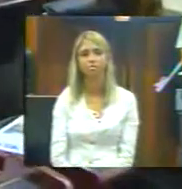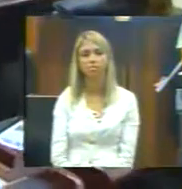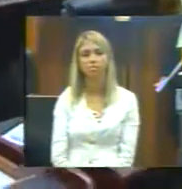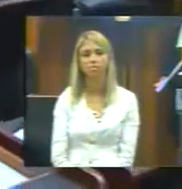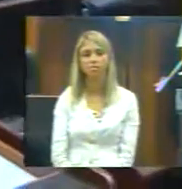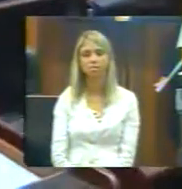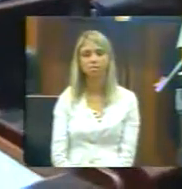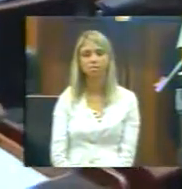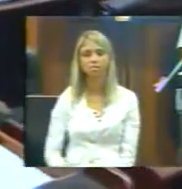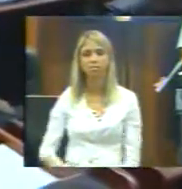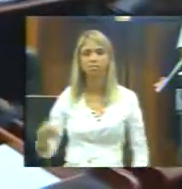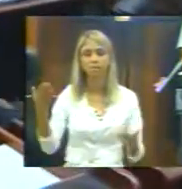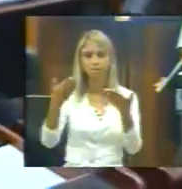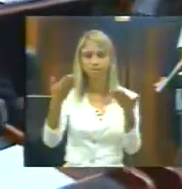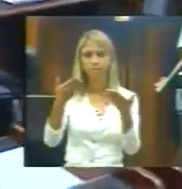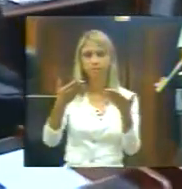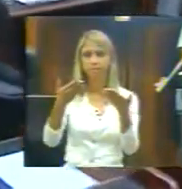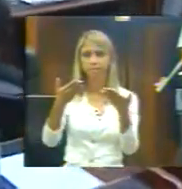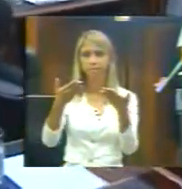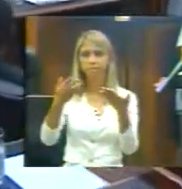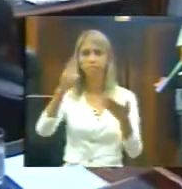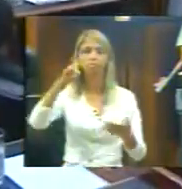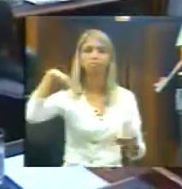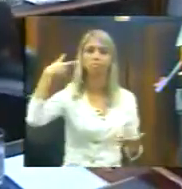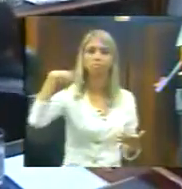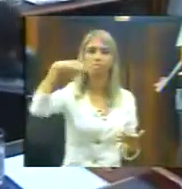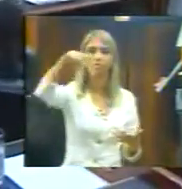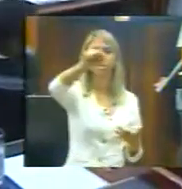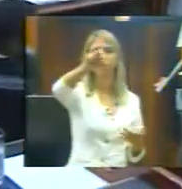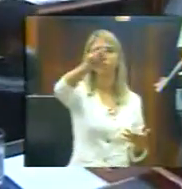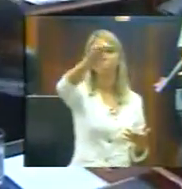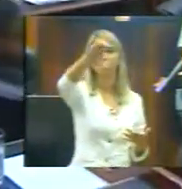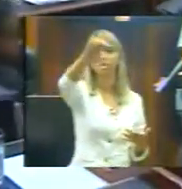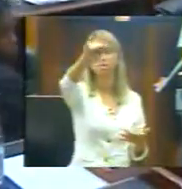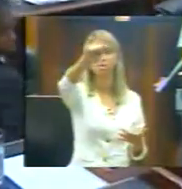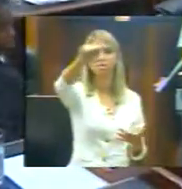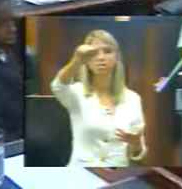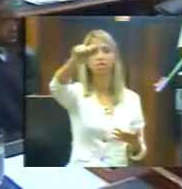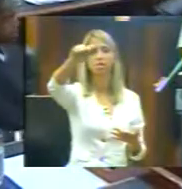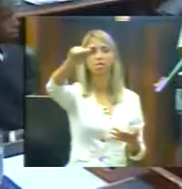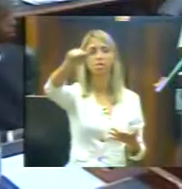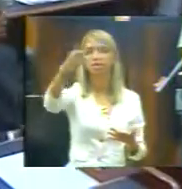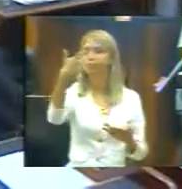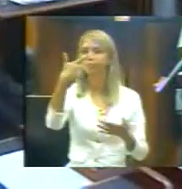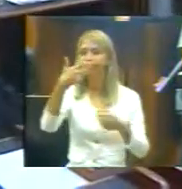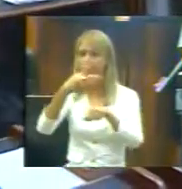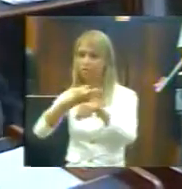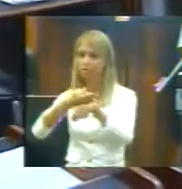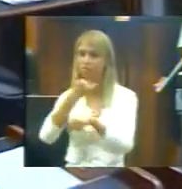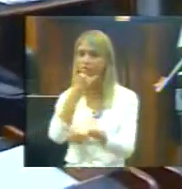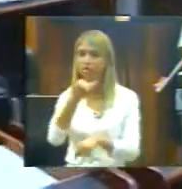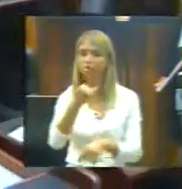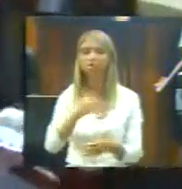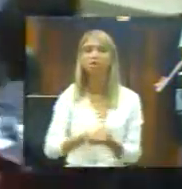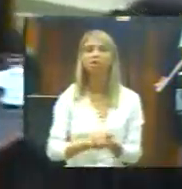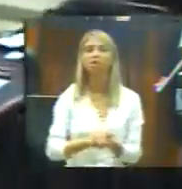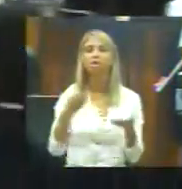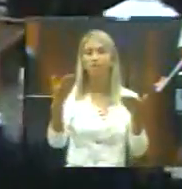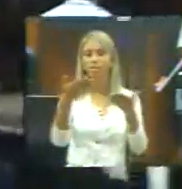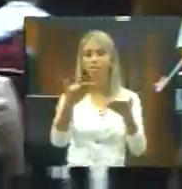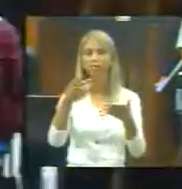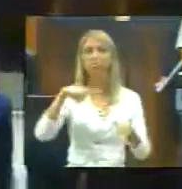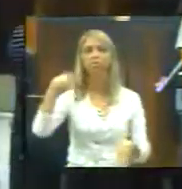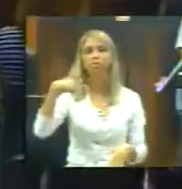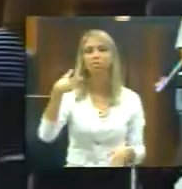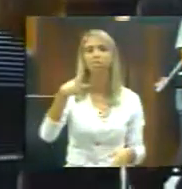Com a palavra, a nobre vereadora Márcia Rodrigues Pacheco. Também não se encontra. Com a palavra, o nosso